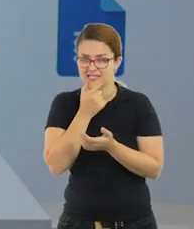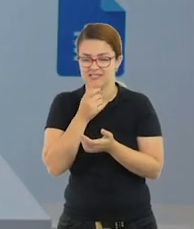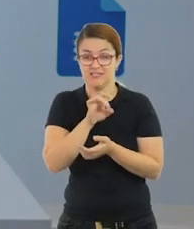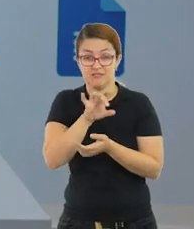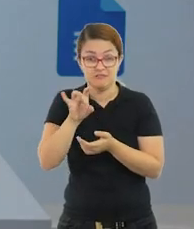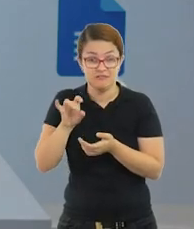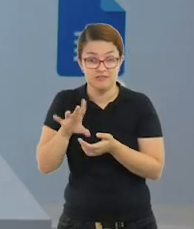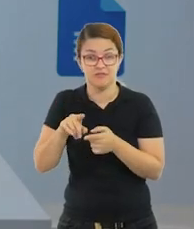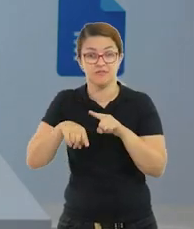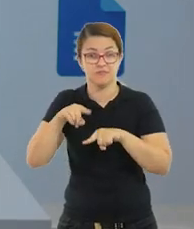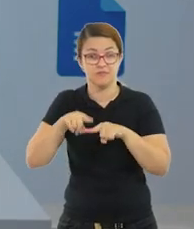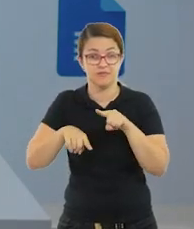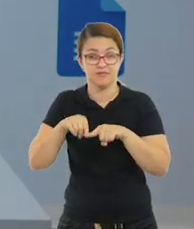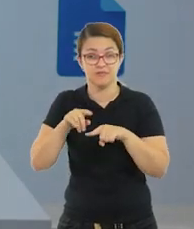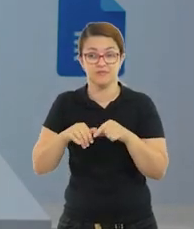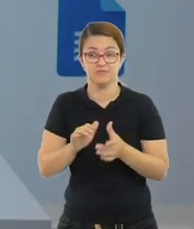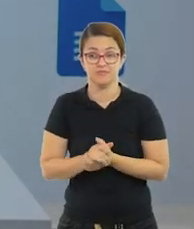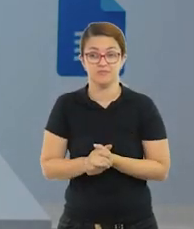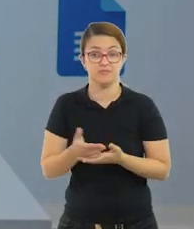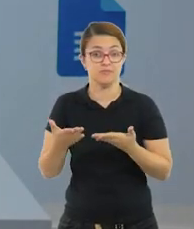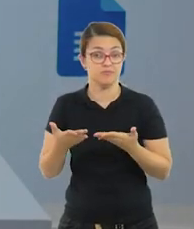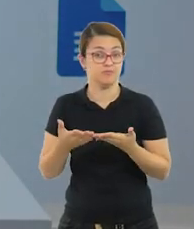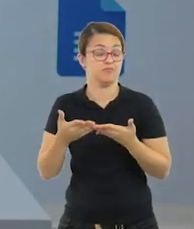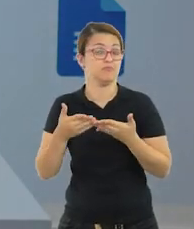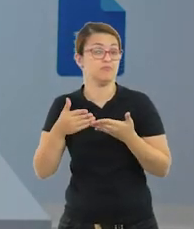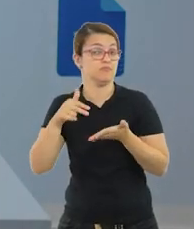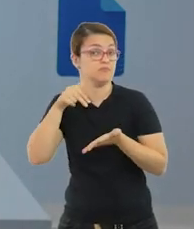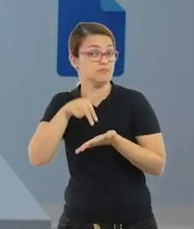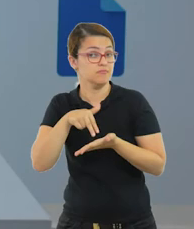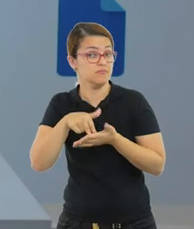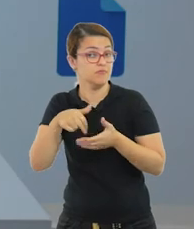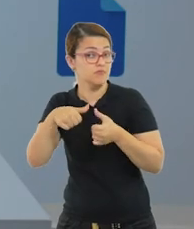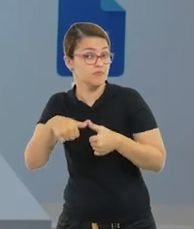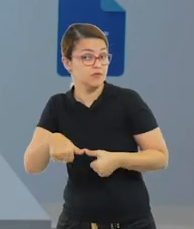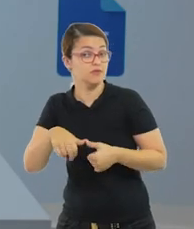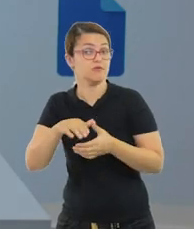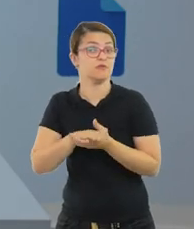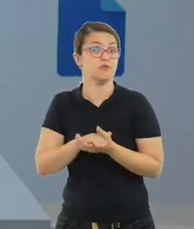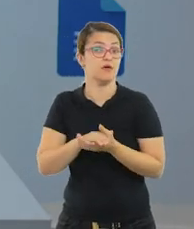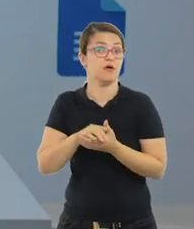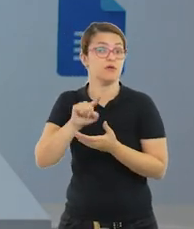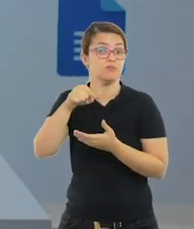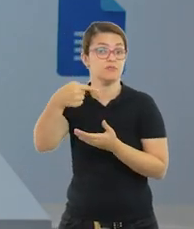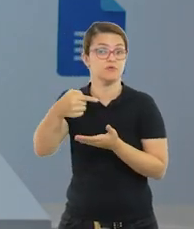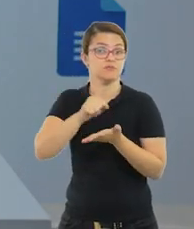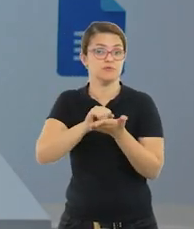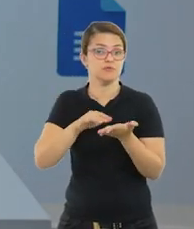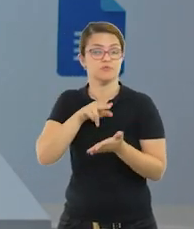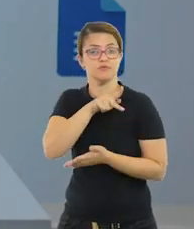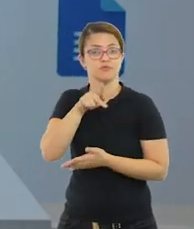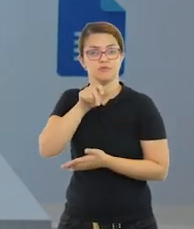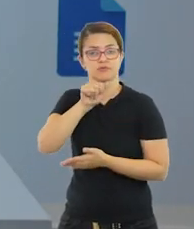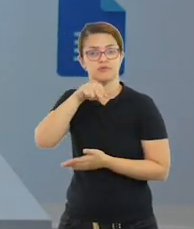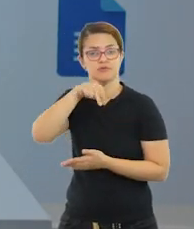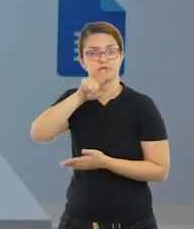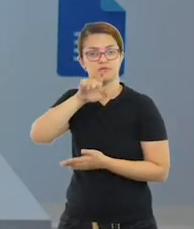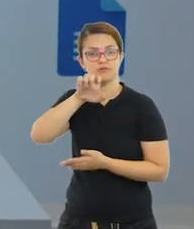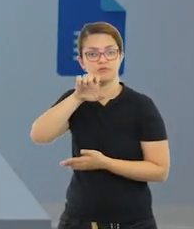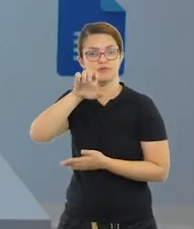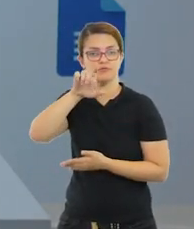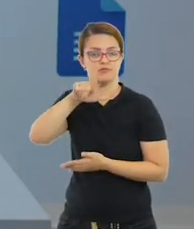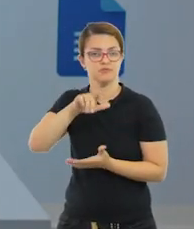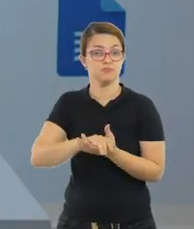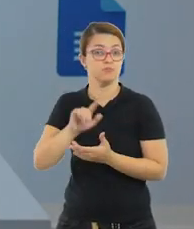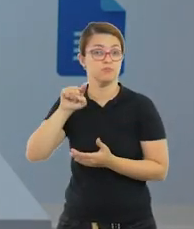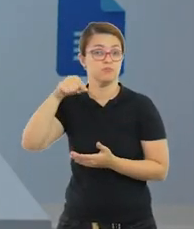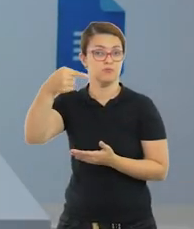objetos, certo? Bom, fico por aqui. Na sequência, fico com a professora Angel com as atividades das demais séries. E eu vejo